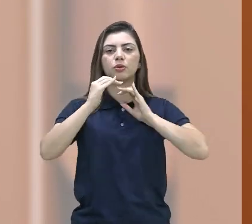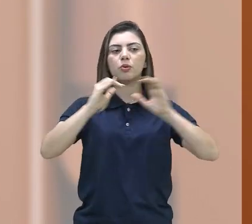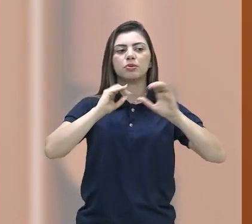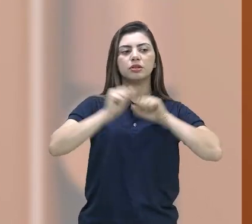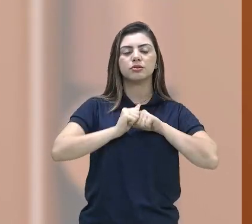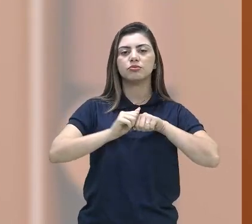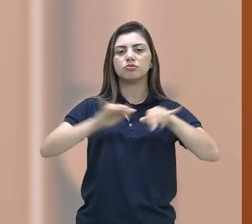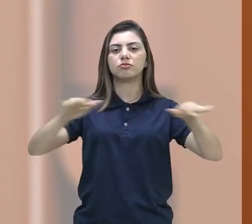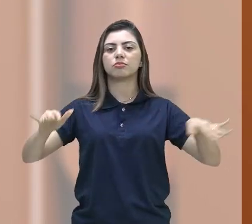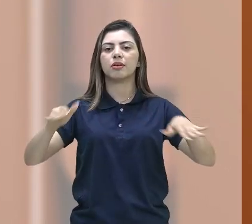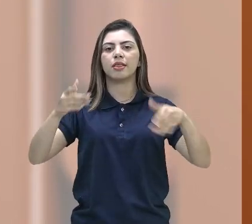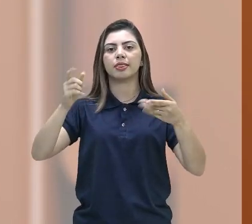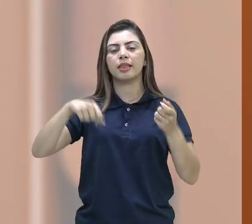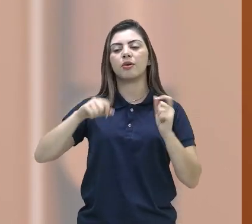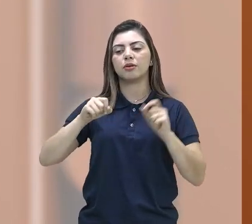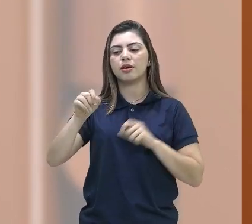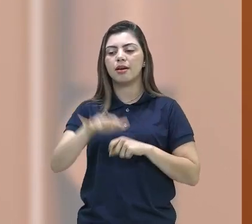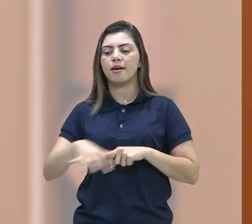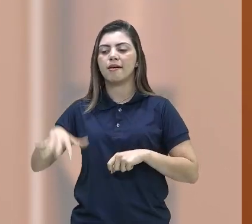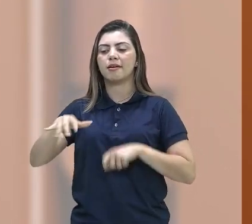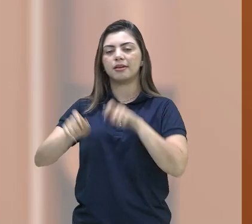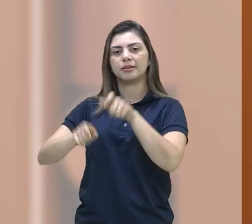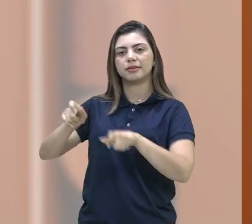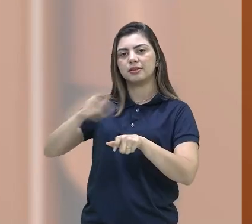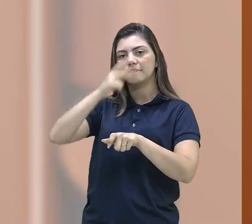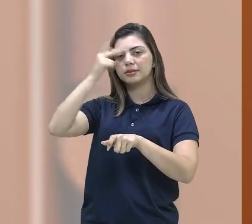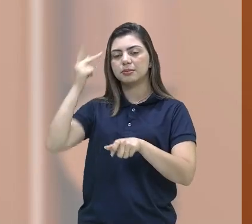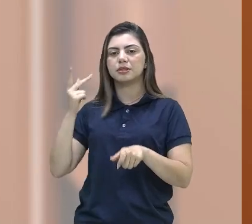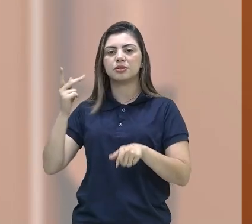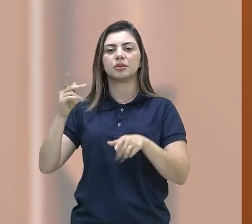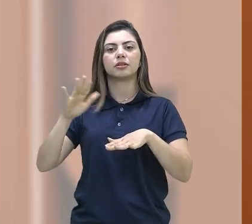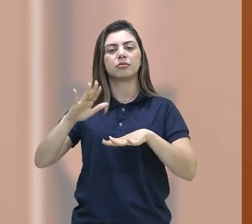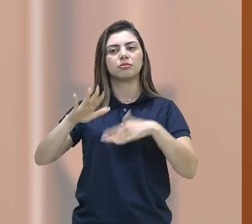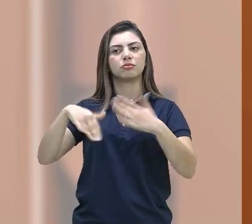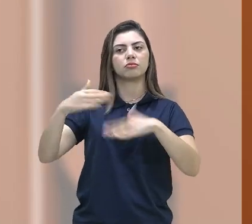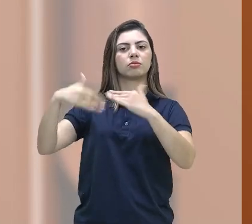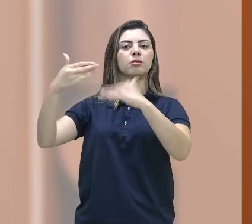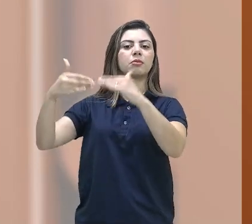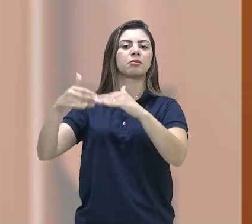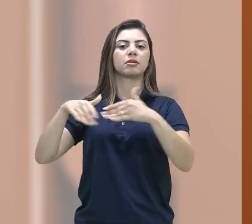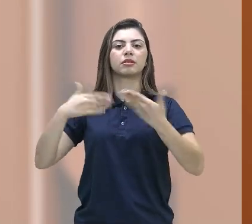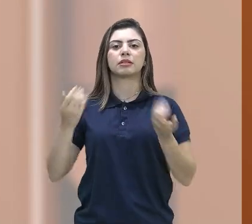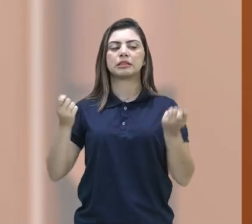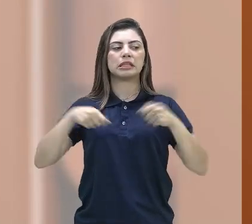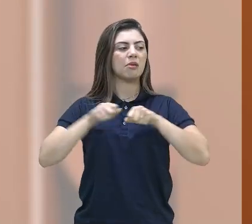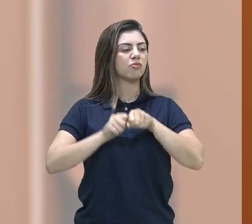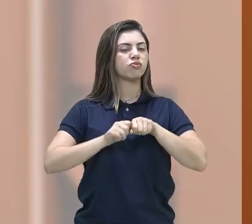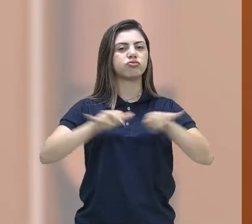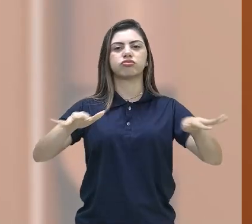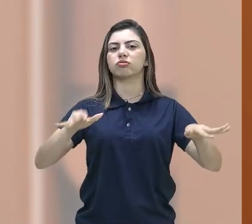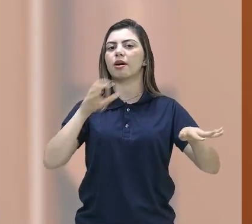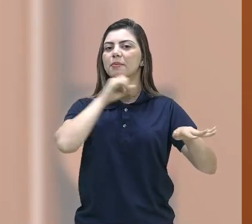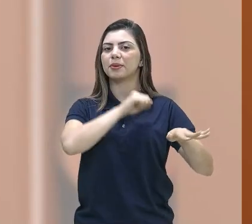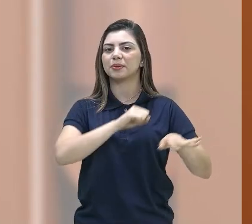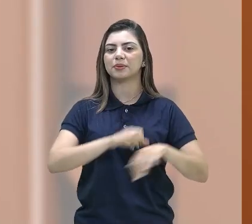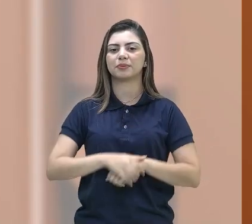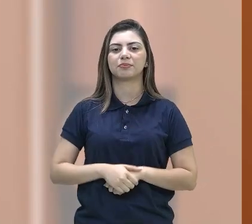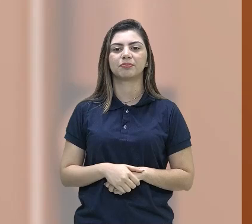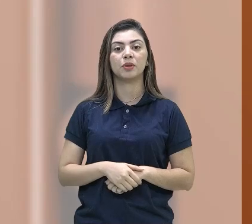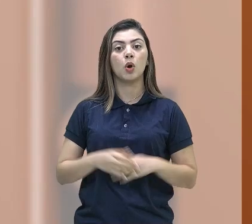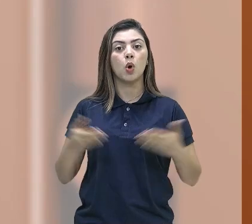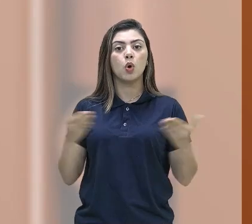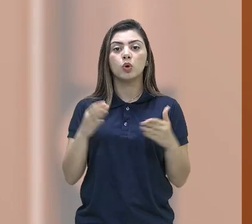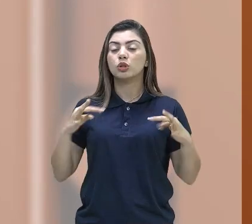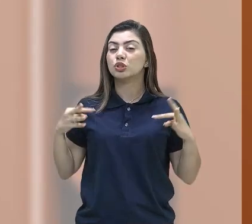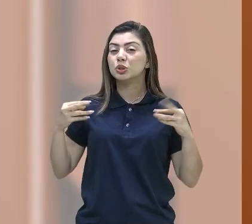pessoas, o mercado e vai avançando, avançando e dominando todos. Todos